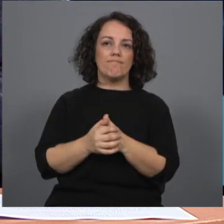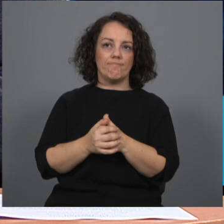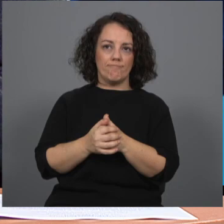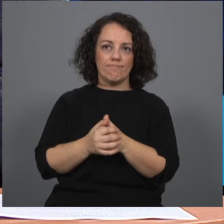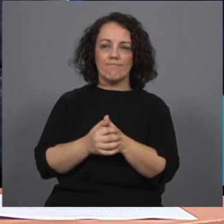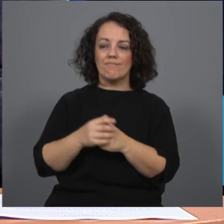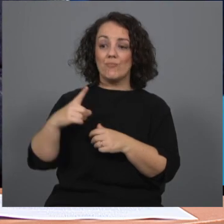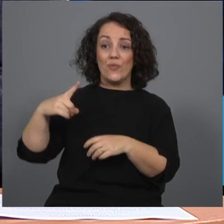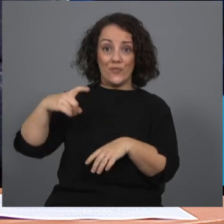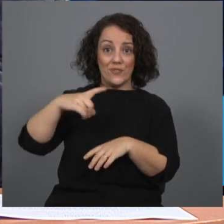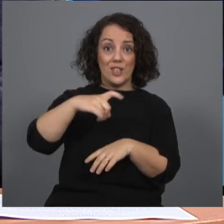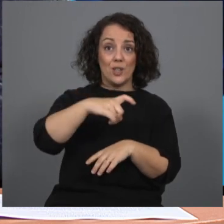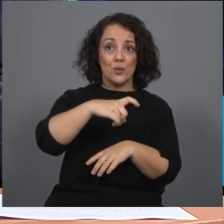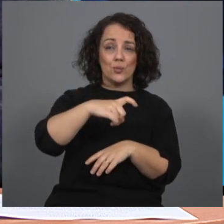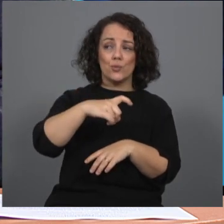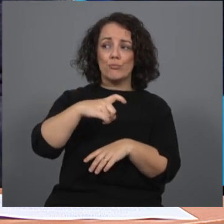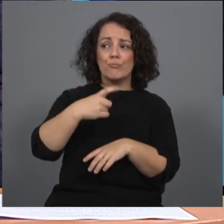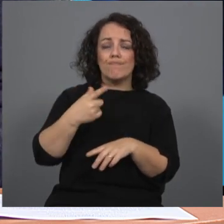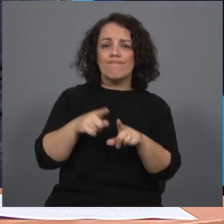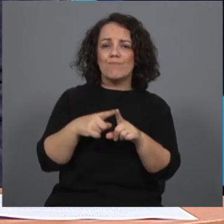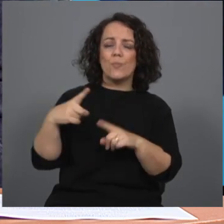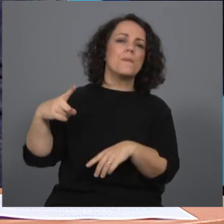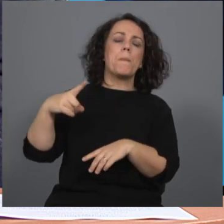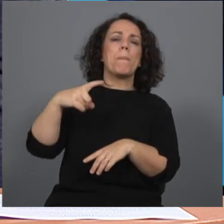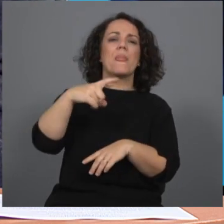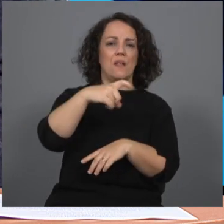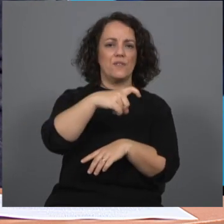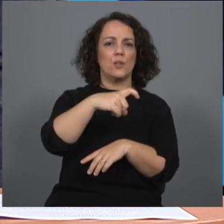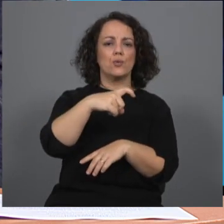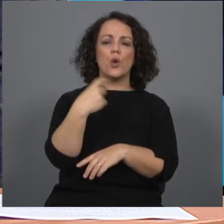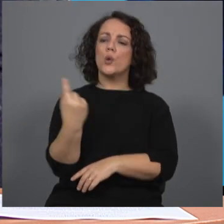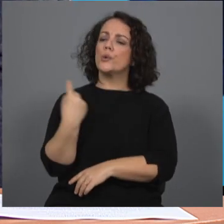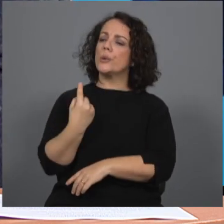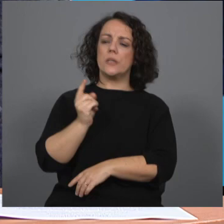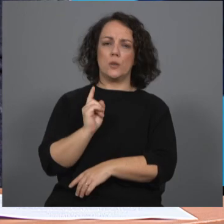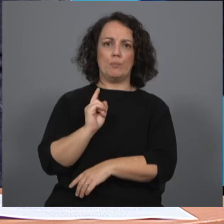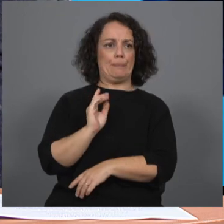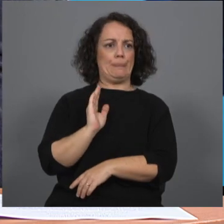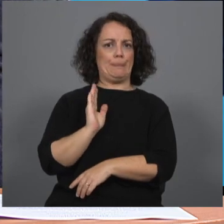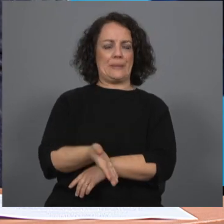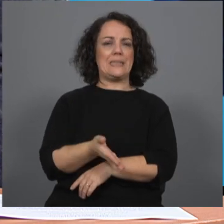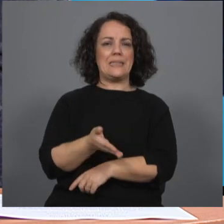Os vírus os vírus não vivem sozinhos, precisam de